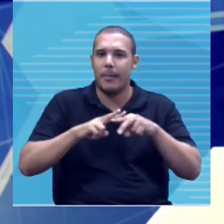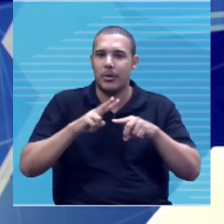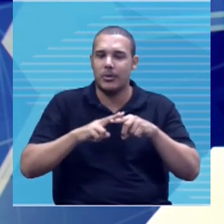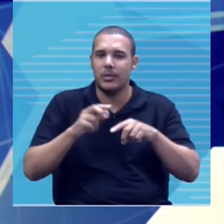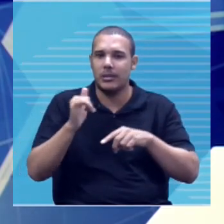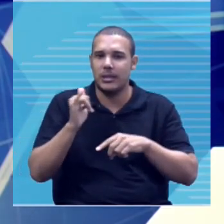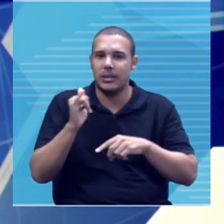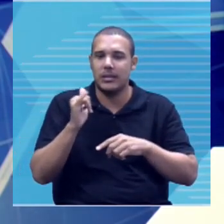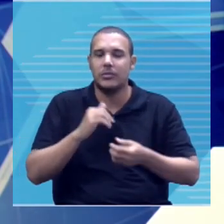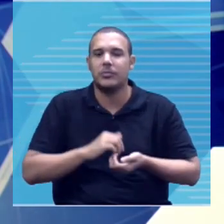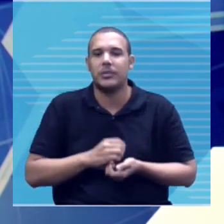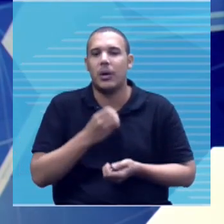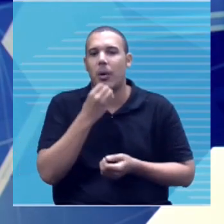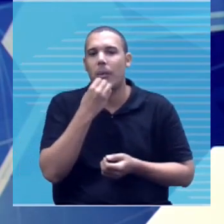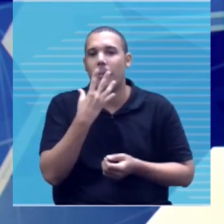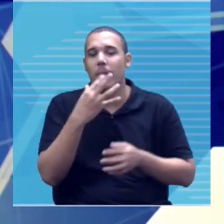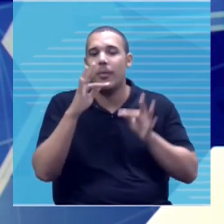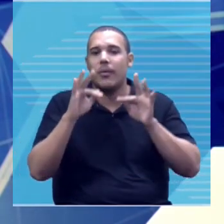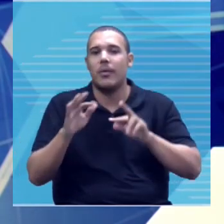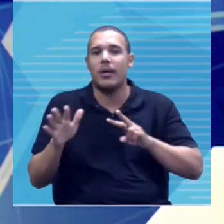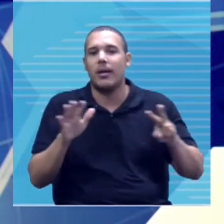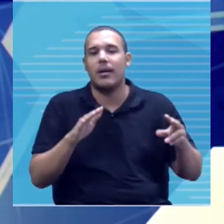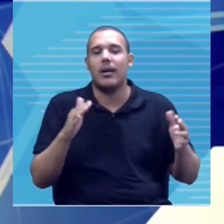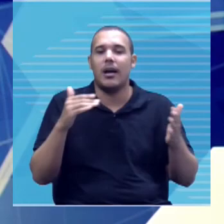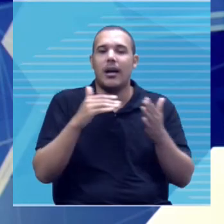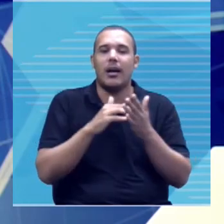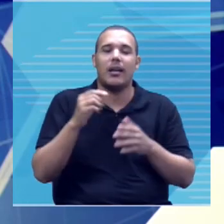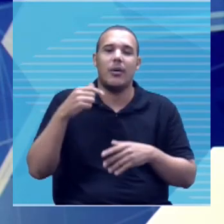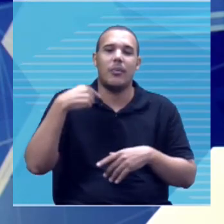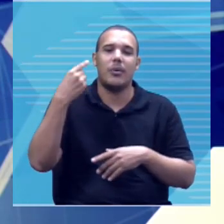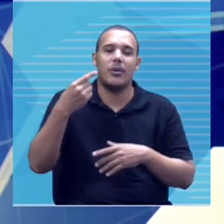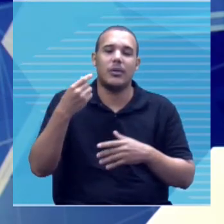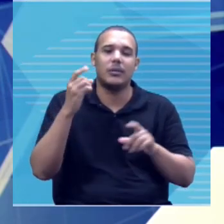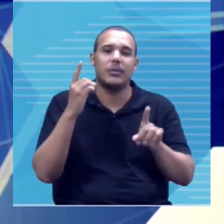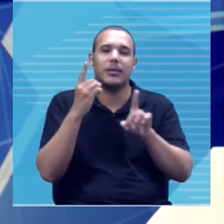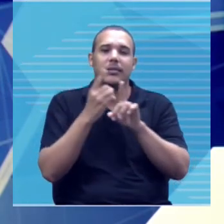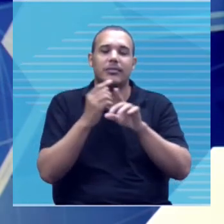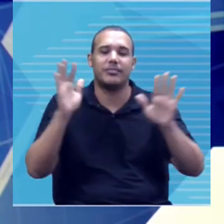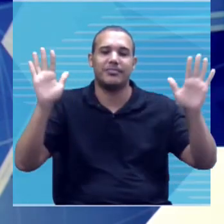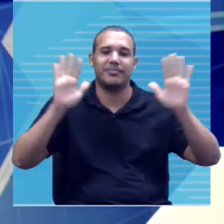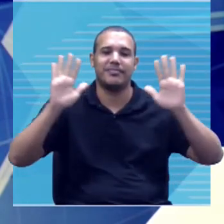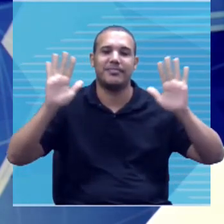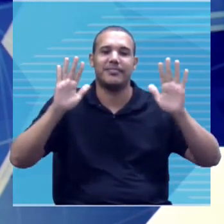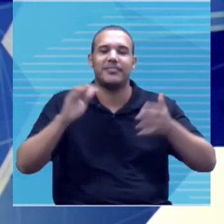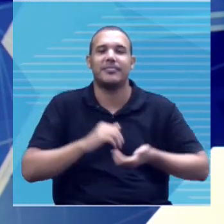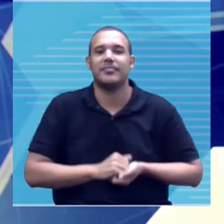Bacana? Então, galera, bom fim de semana. Até o nosso próximo encontro. Tchau!